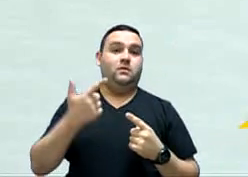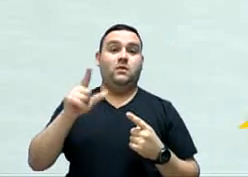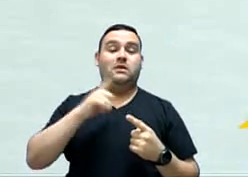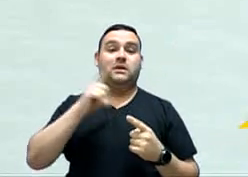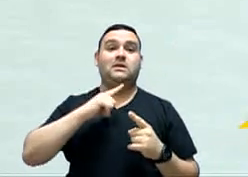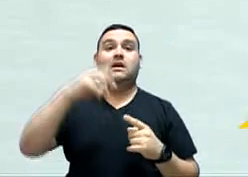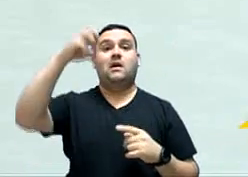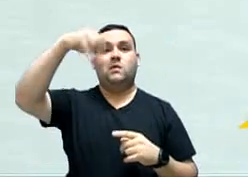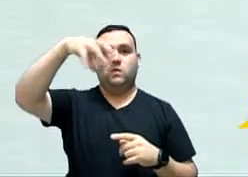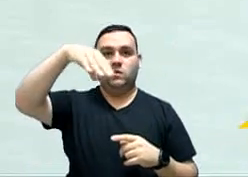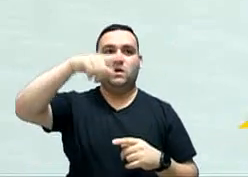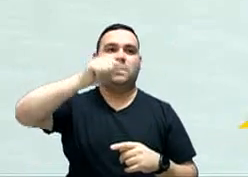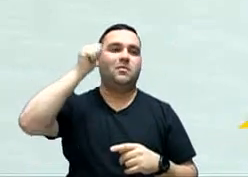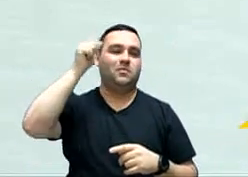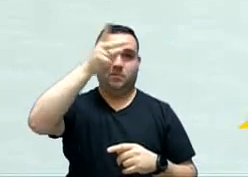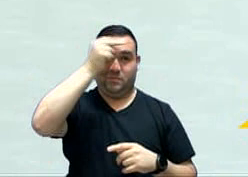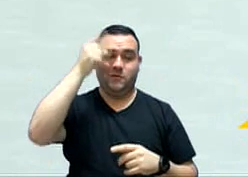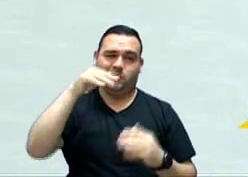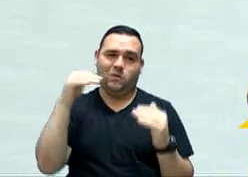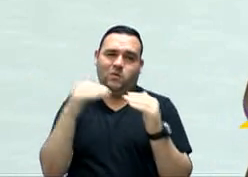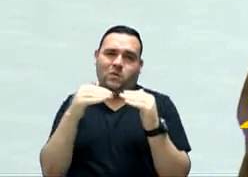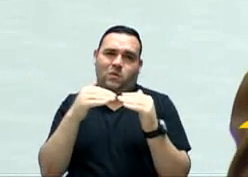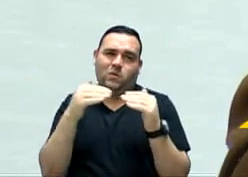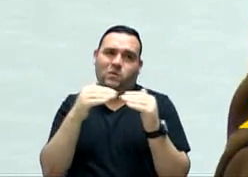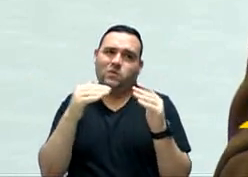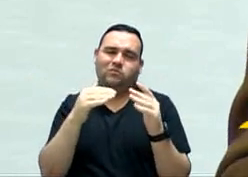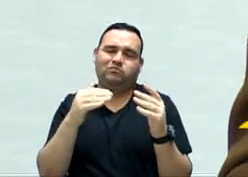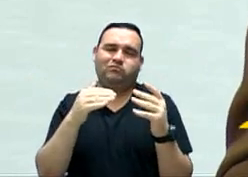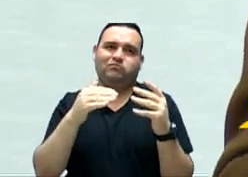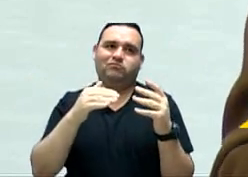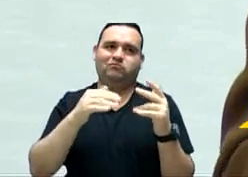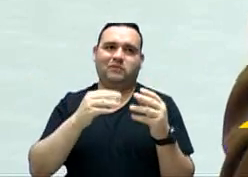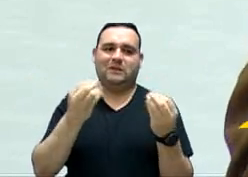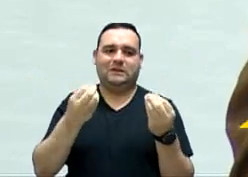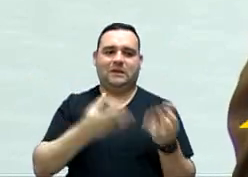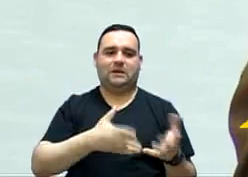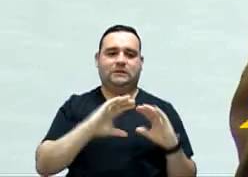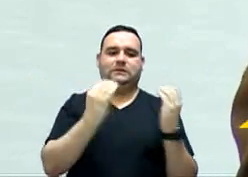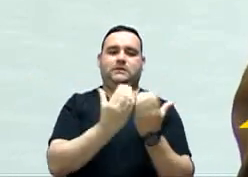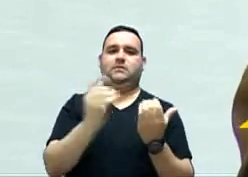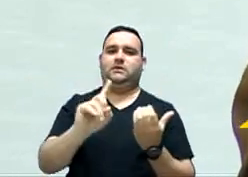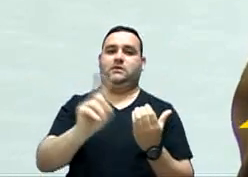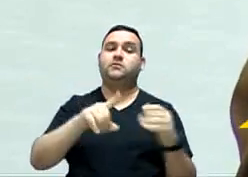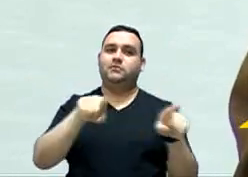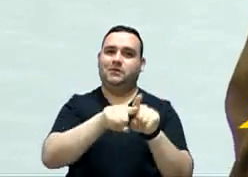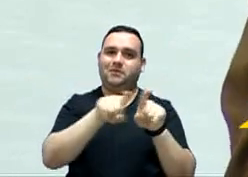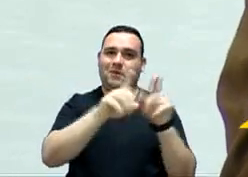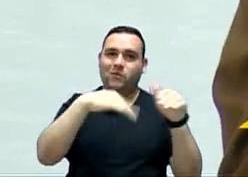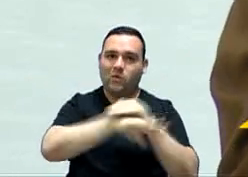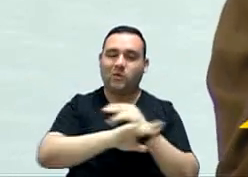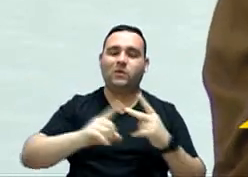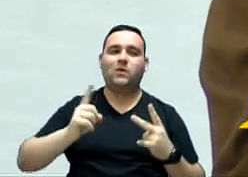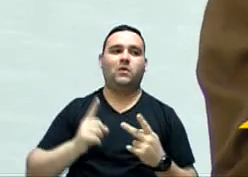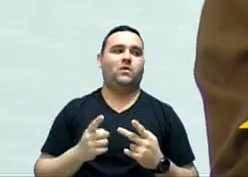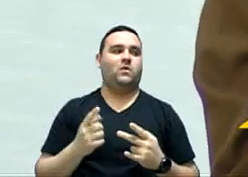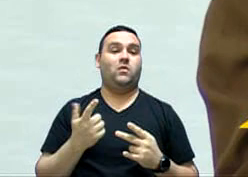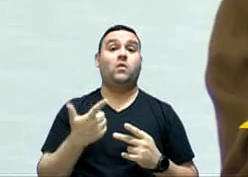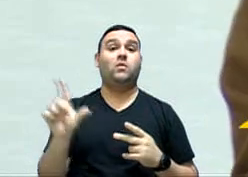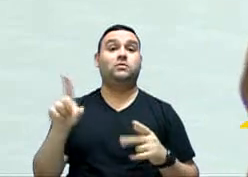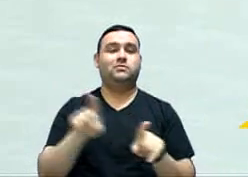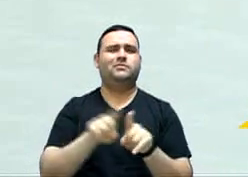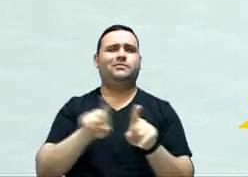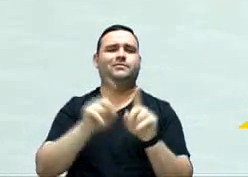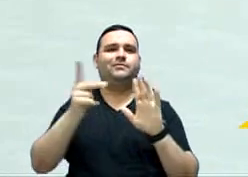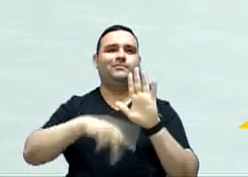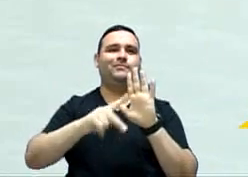Taxa de iluminação, a prefeita também concordou, não vai mandar para cá e arquivou. Nós temos